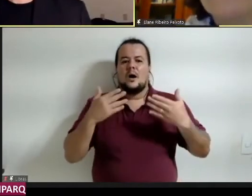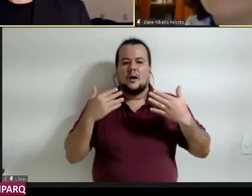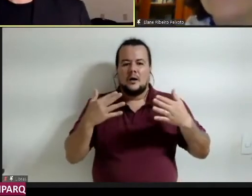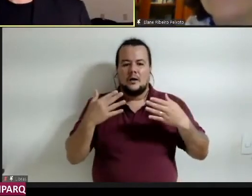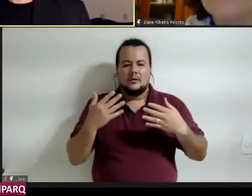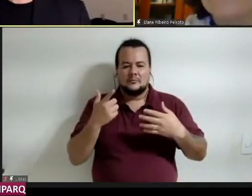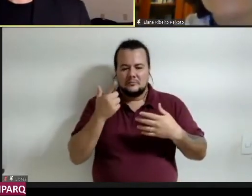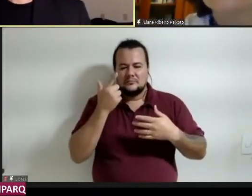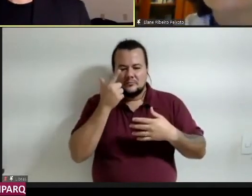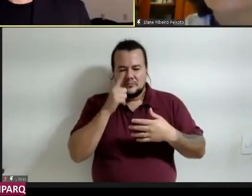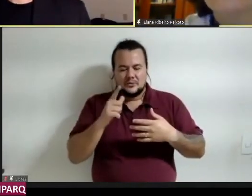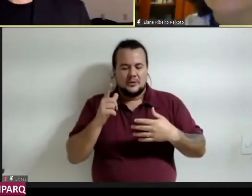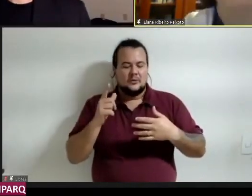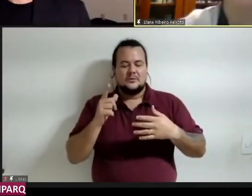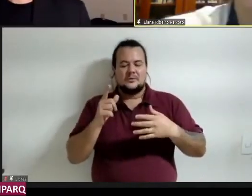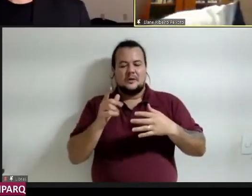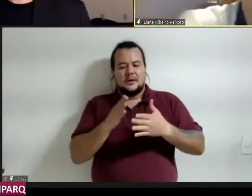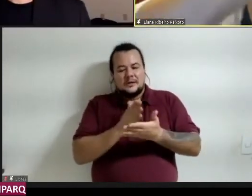faca.